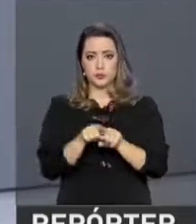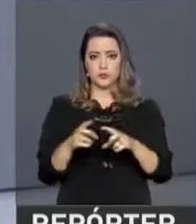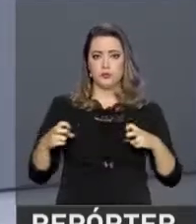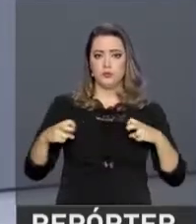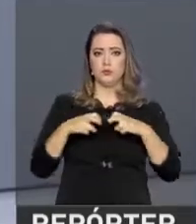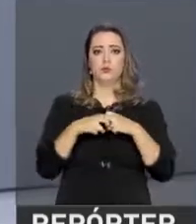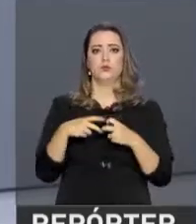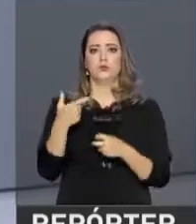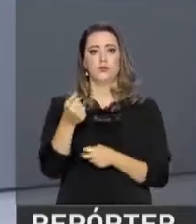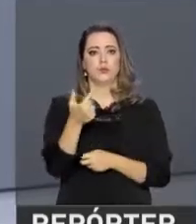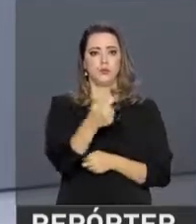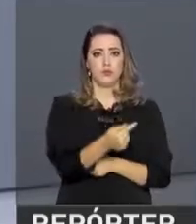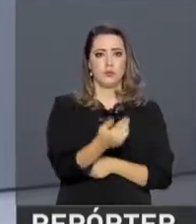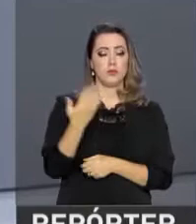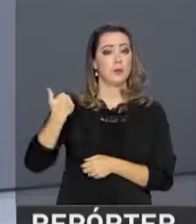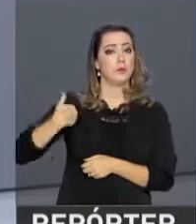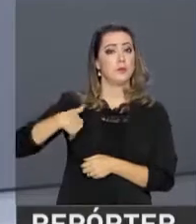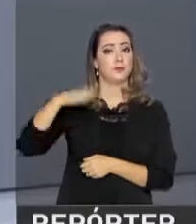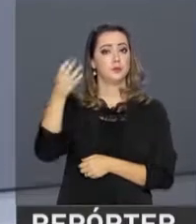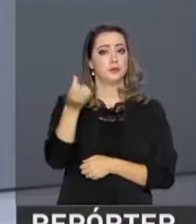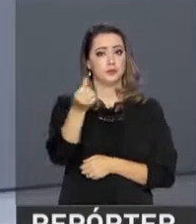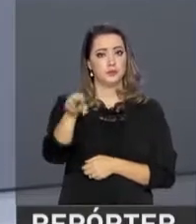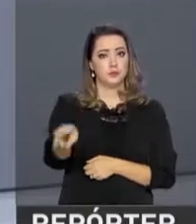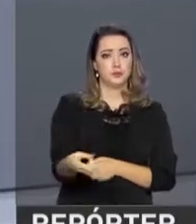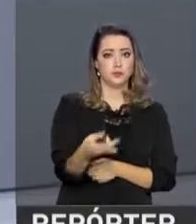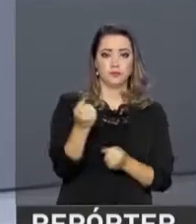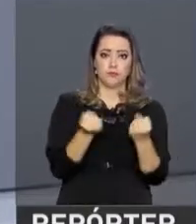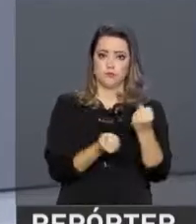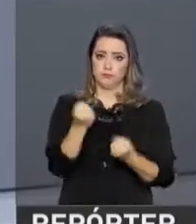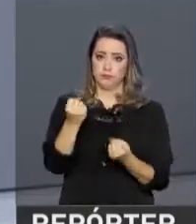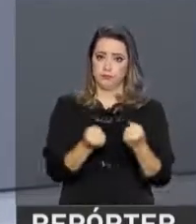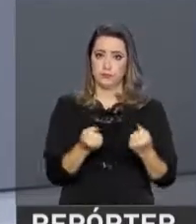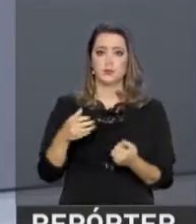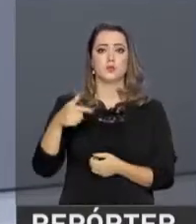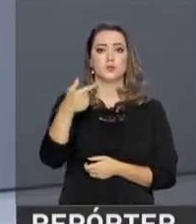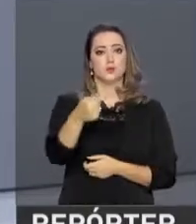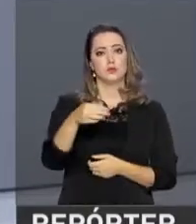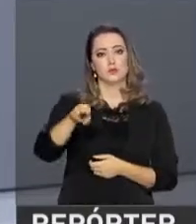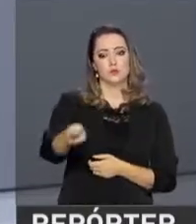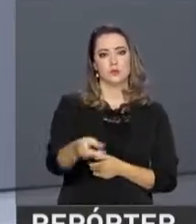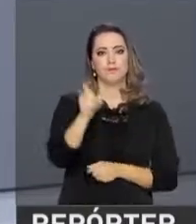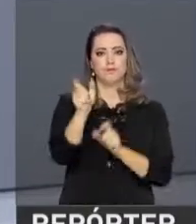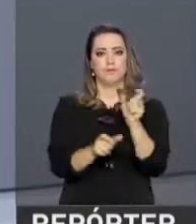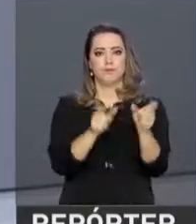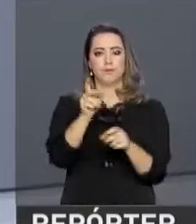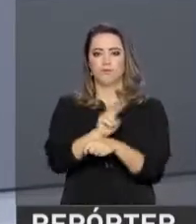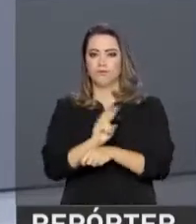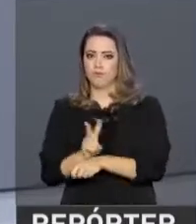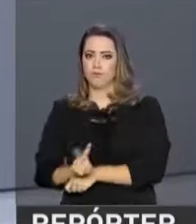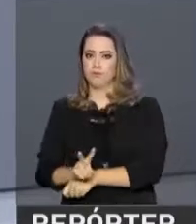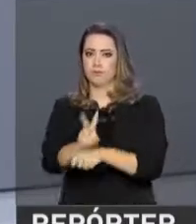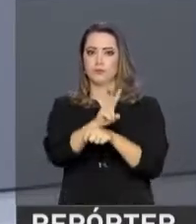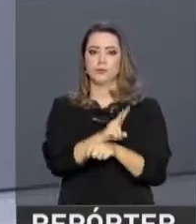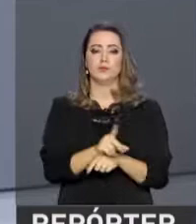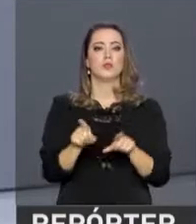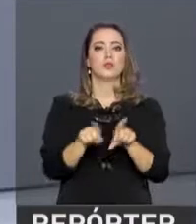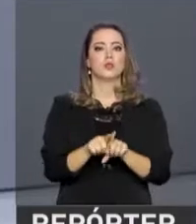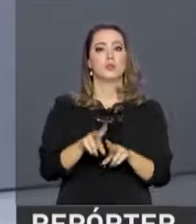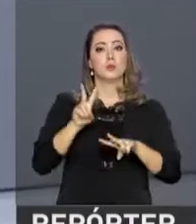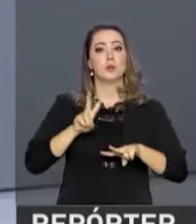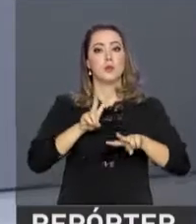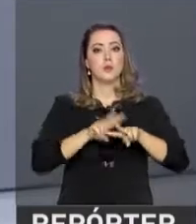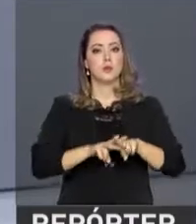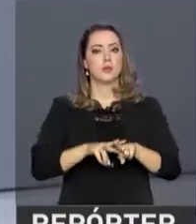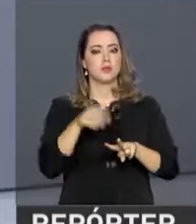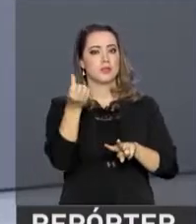contabilizados em 2017 com mais de 6 milhões de veículos e sete milhões de pessoas fiscalizadas além da prisão